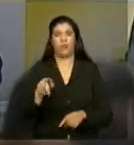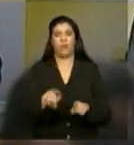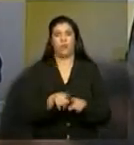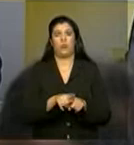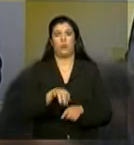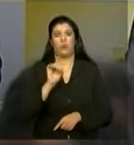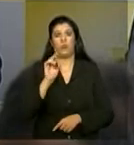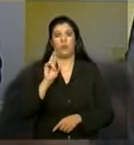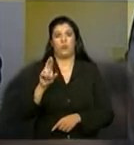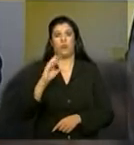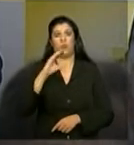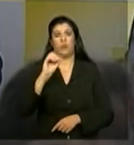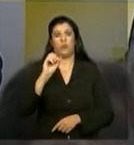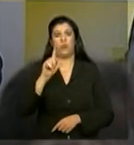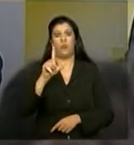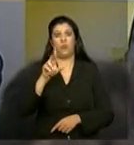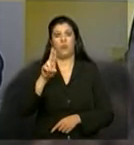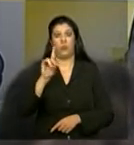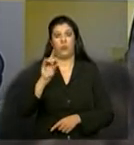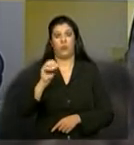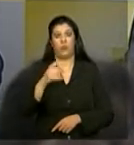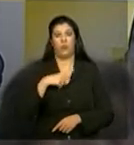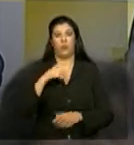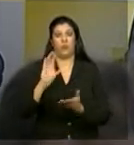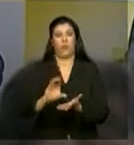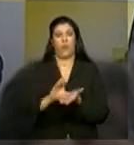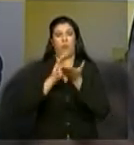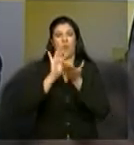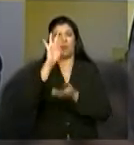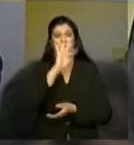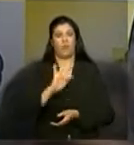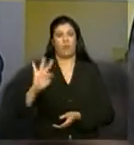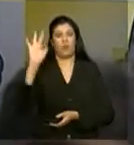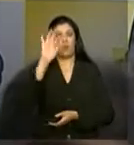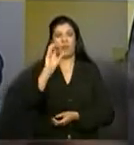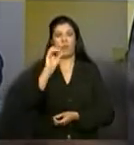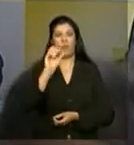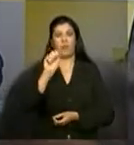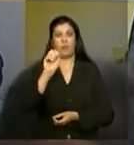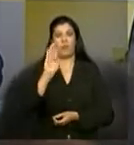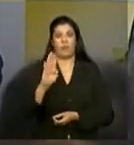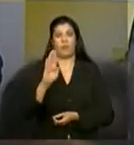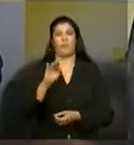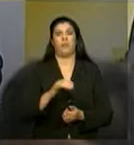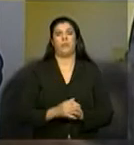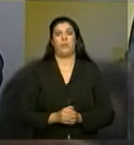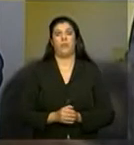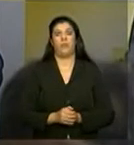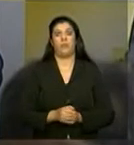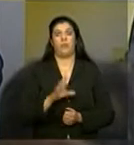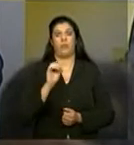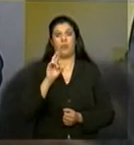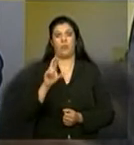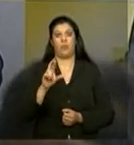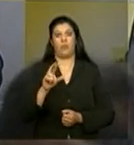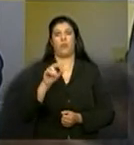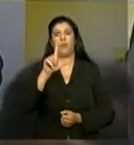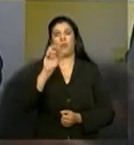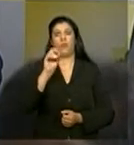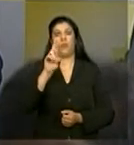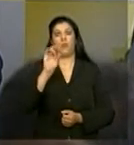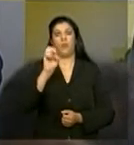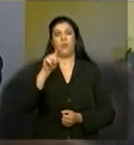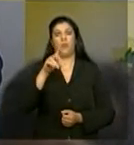cláudio souza neto secretário geral do conselho federal da oab o doutor lourenço kharafi